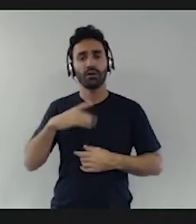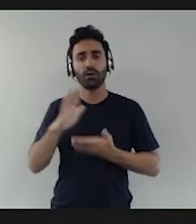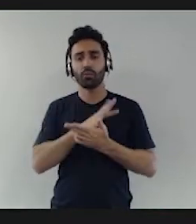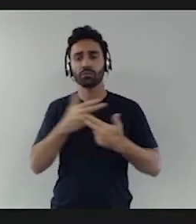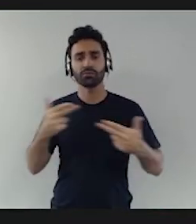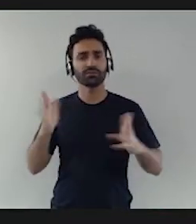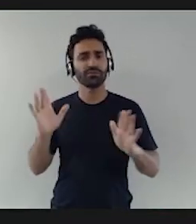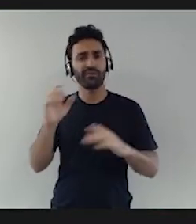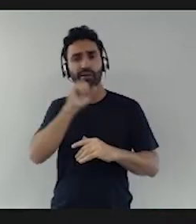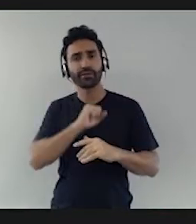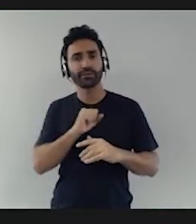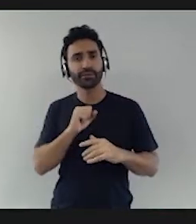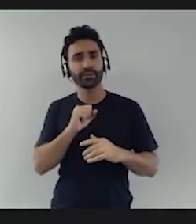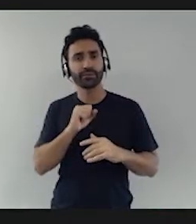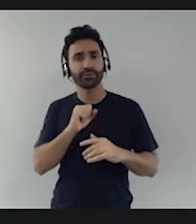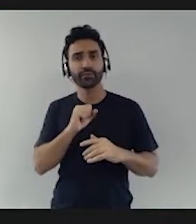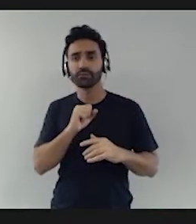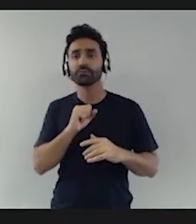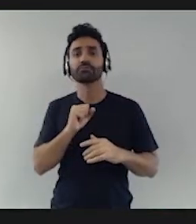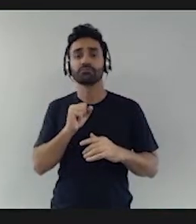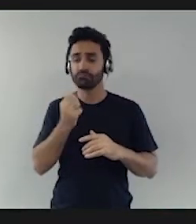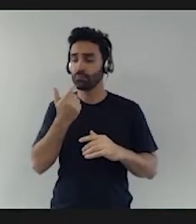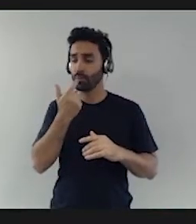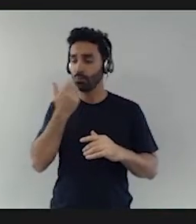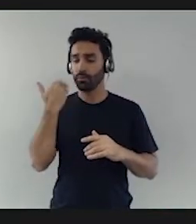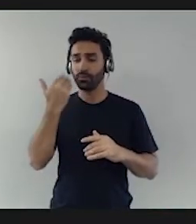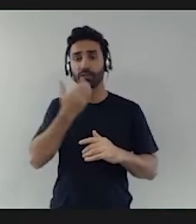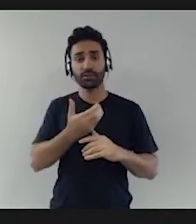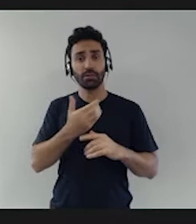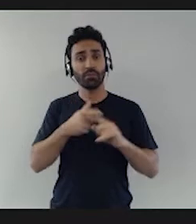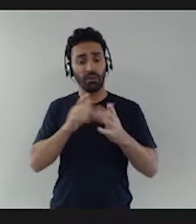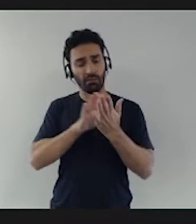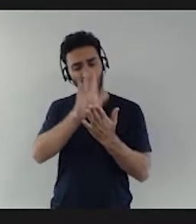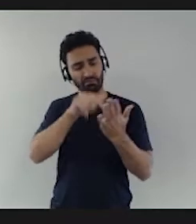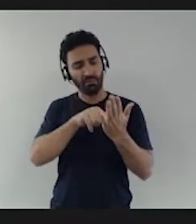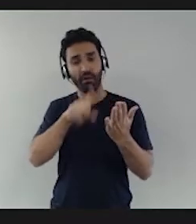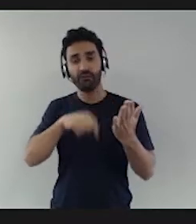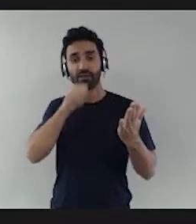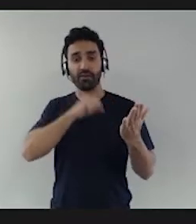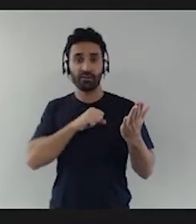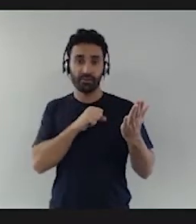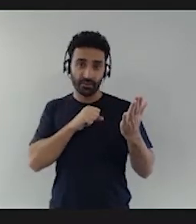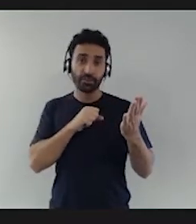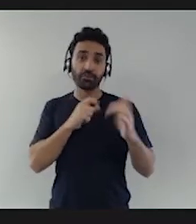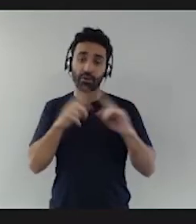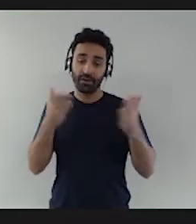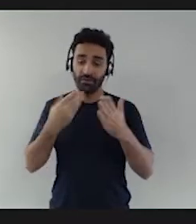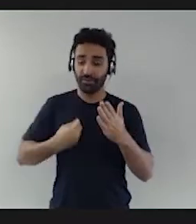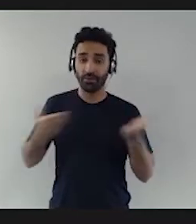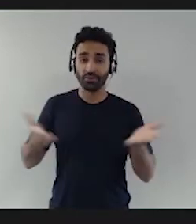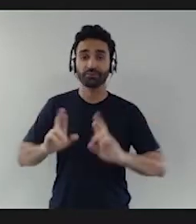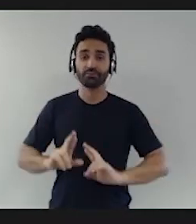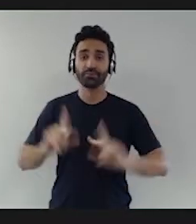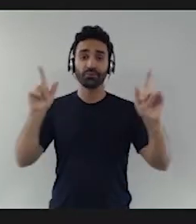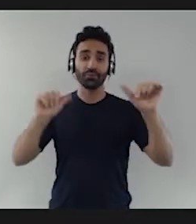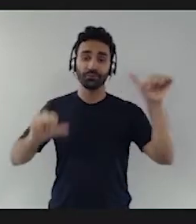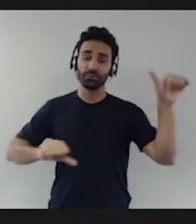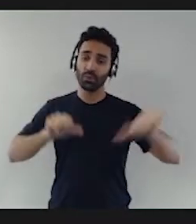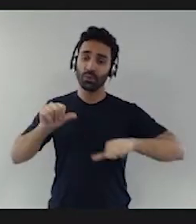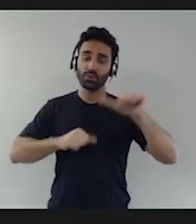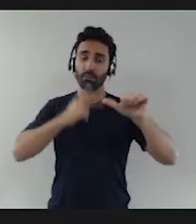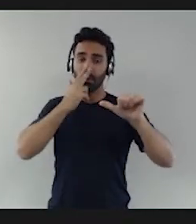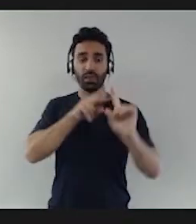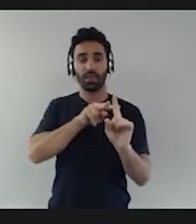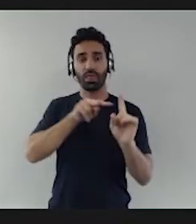ultrapassada, já tem coisa que é até antiga, né, Daniela? Porque essa percepção ela muda